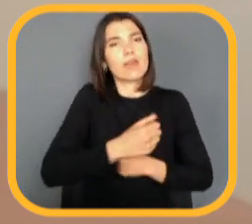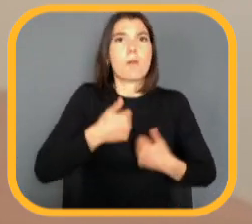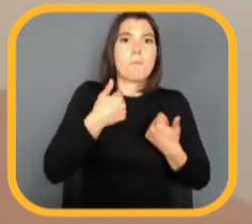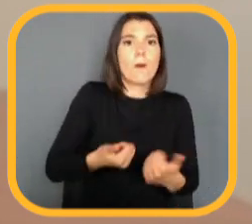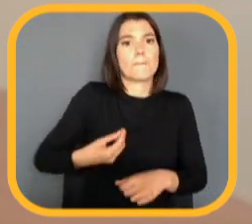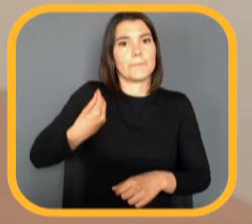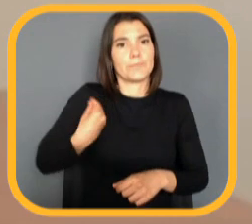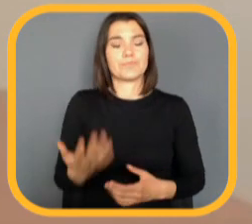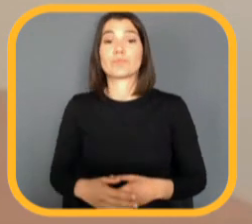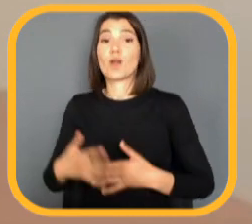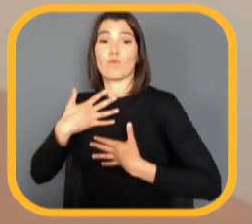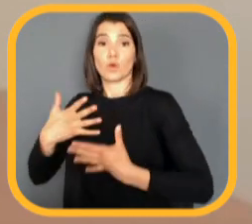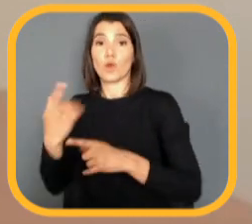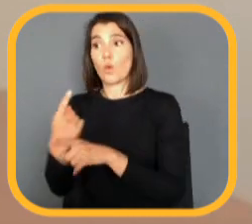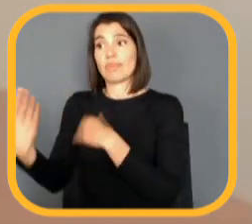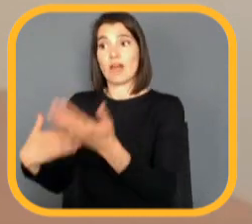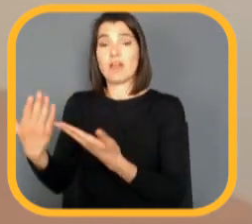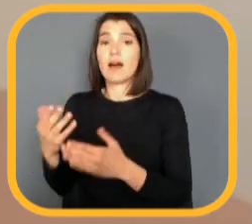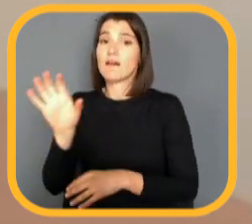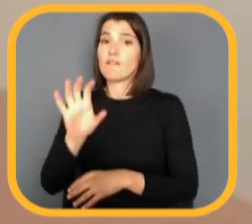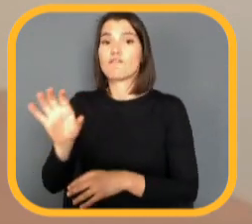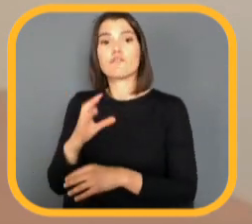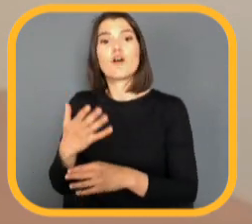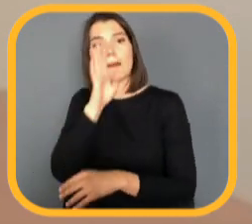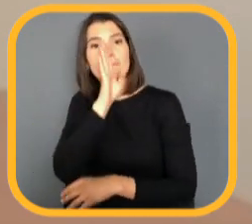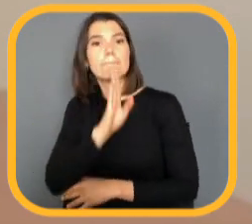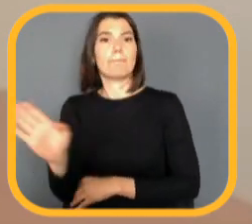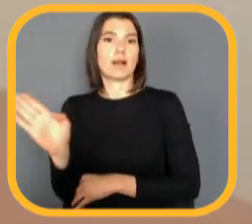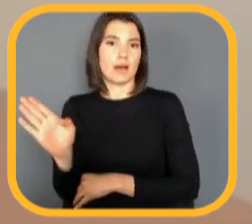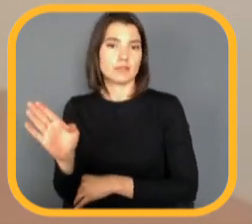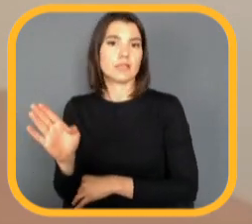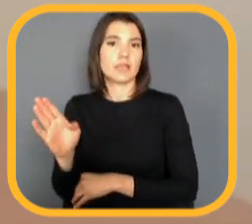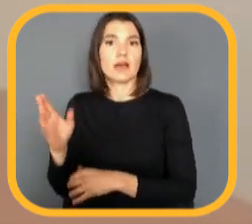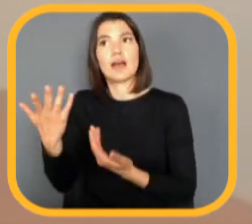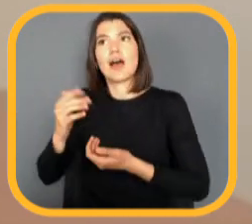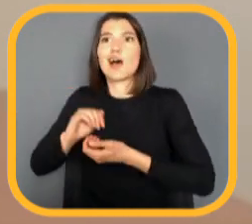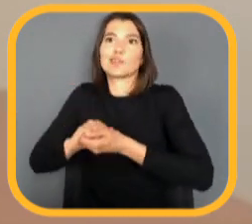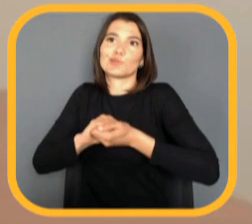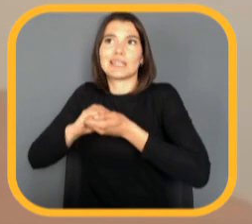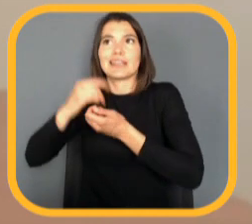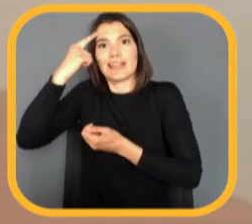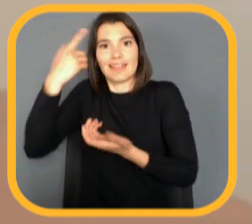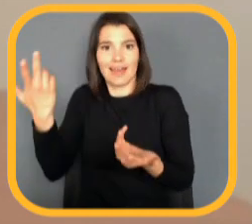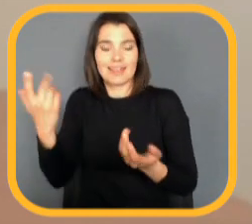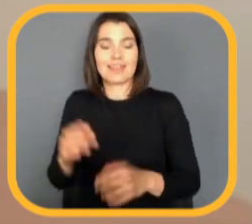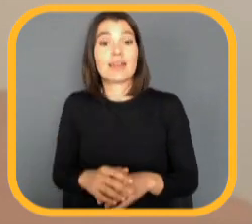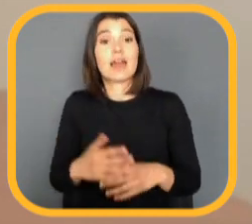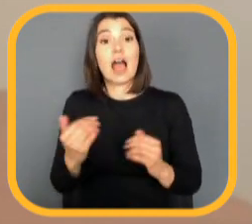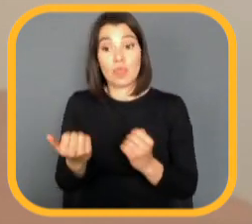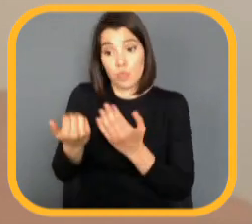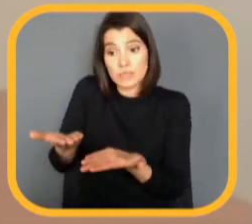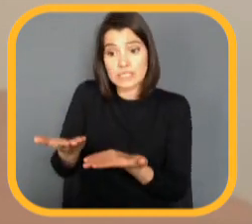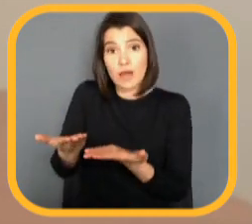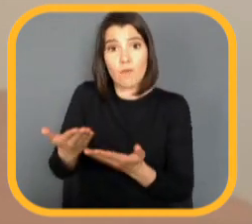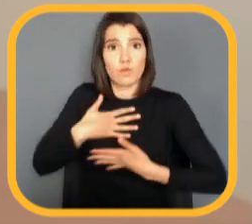bondade e a preocupação. O voluntariado e as doações são duas formas de colocar em prática o princípio da solidariedade.